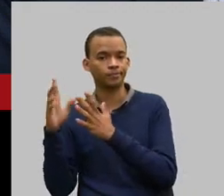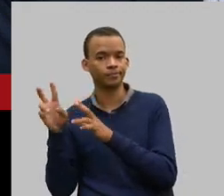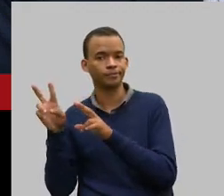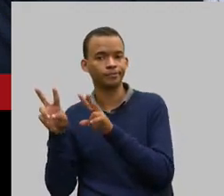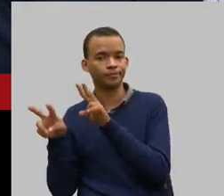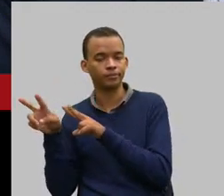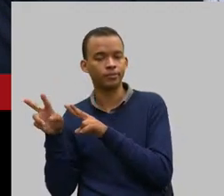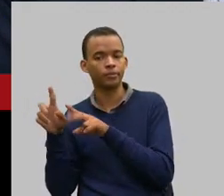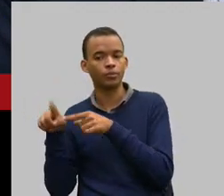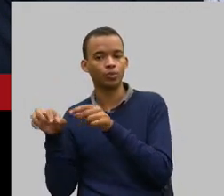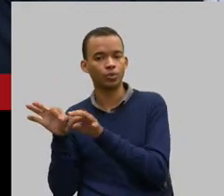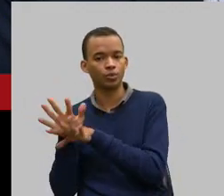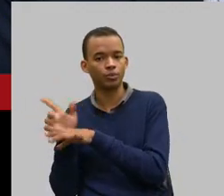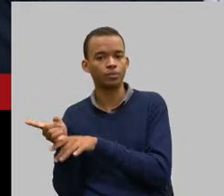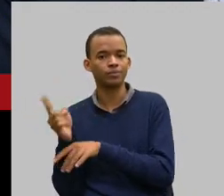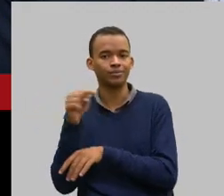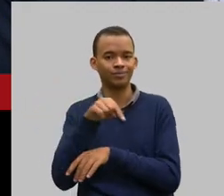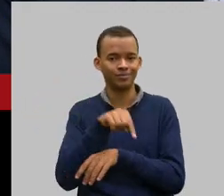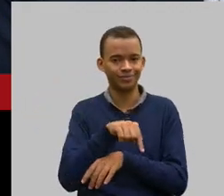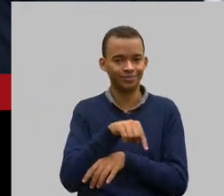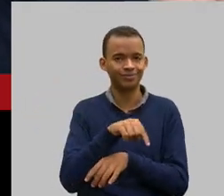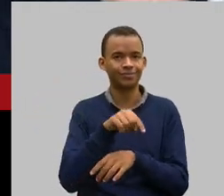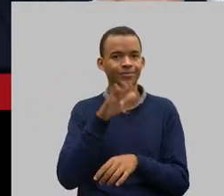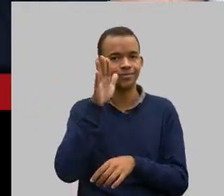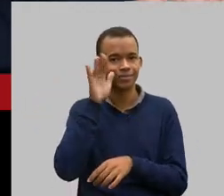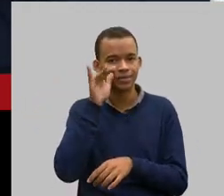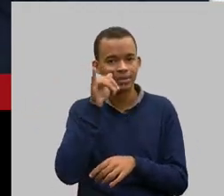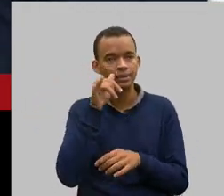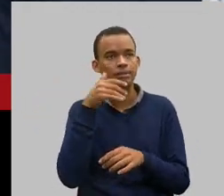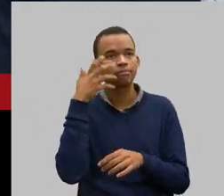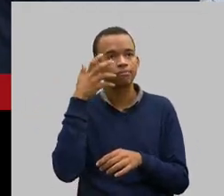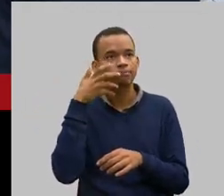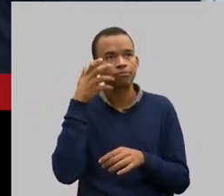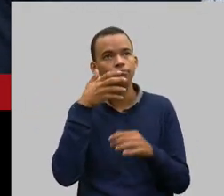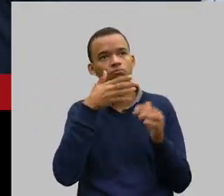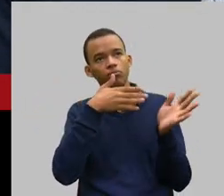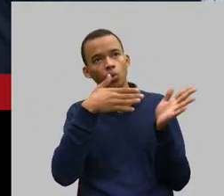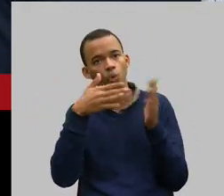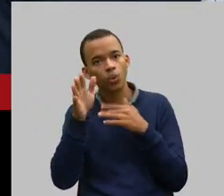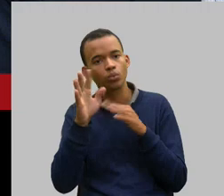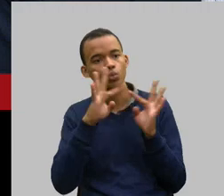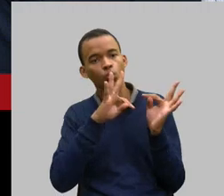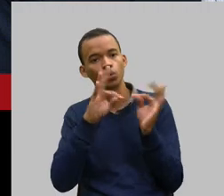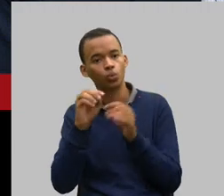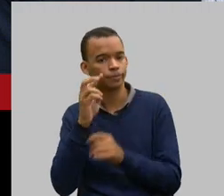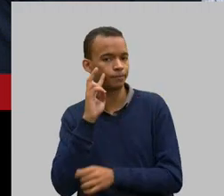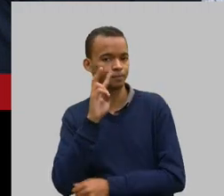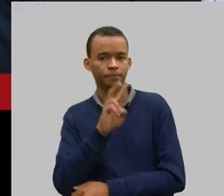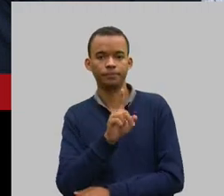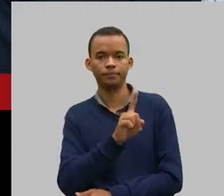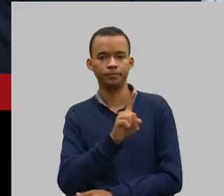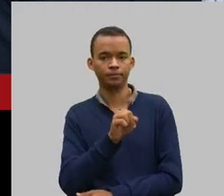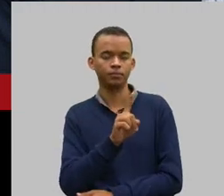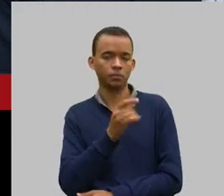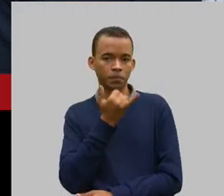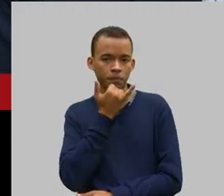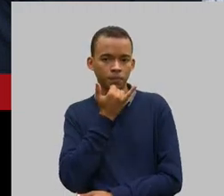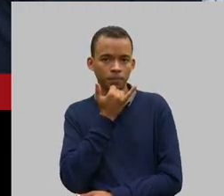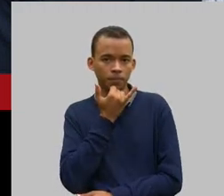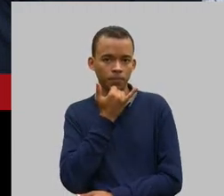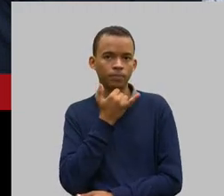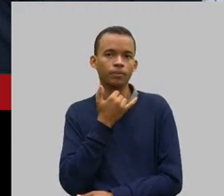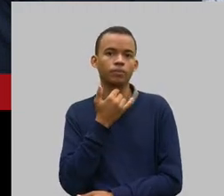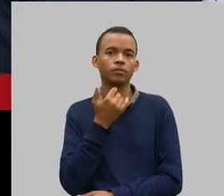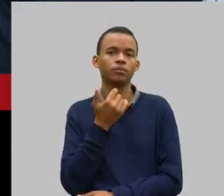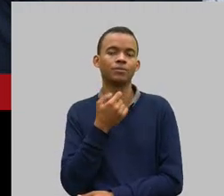falar sair do tema que não seria o ideal mas o secretário primeiro a gente fica muito feliz